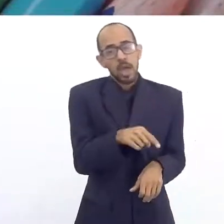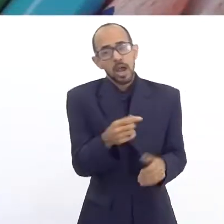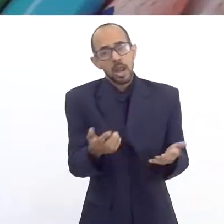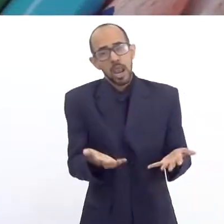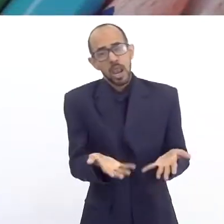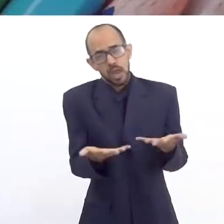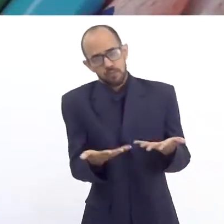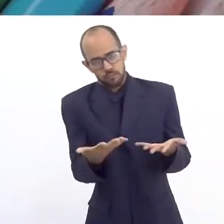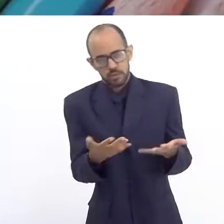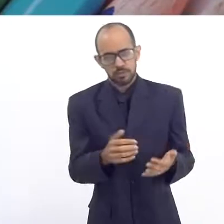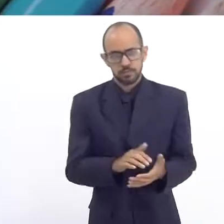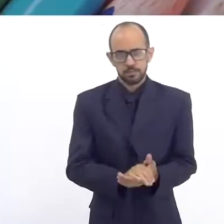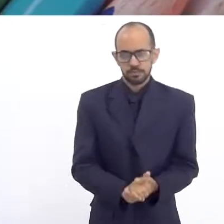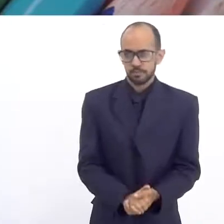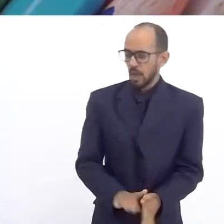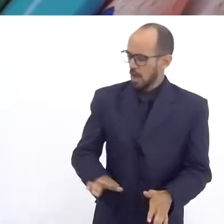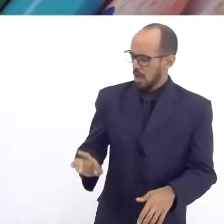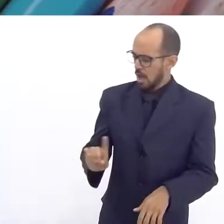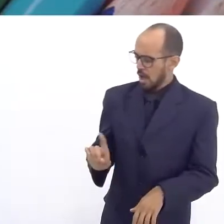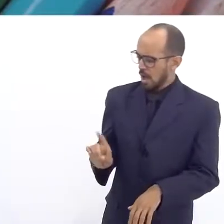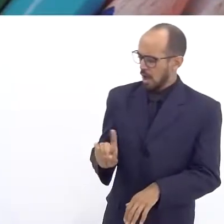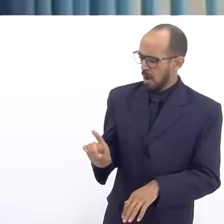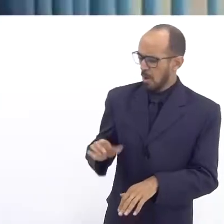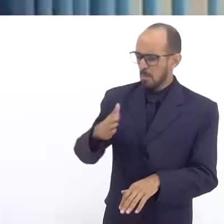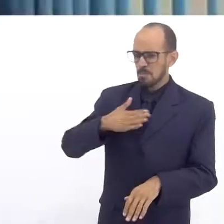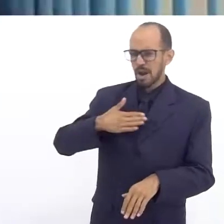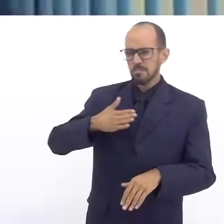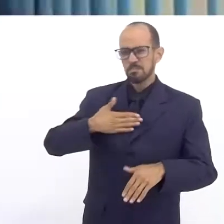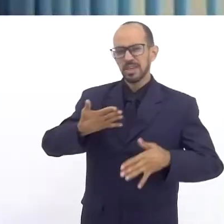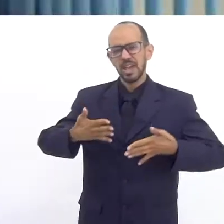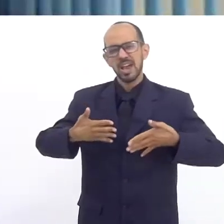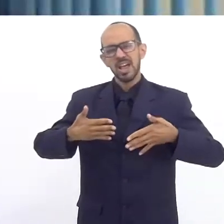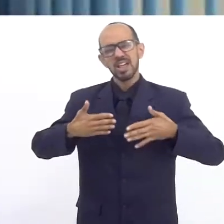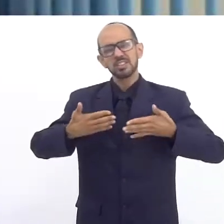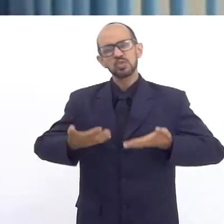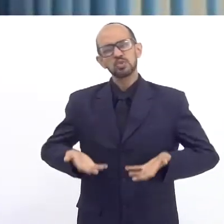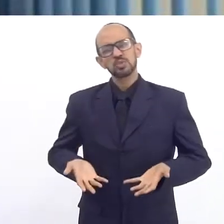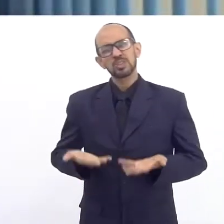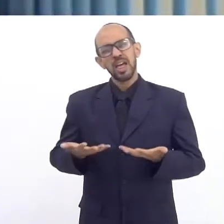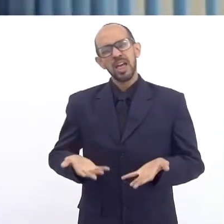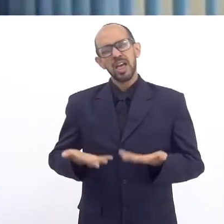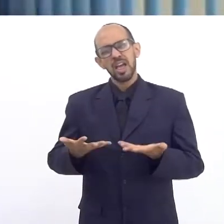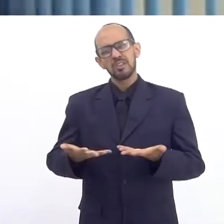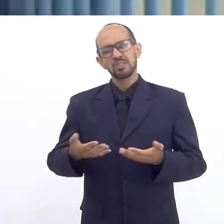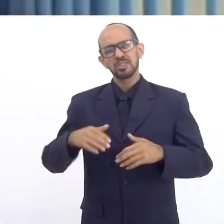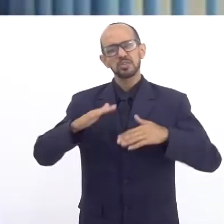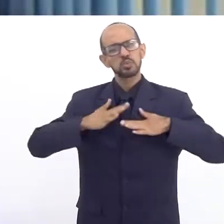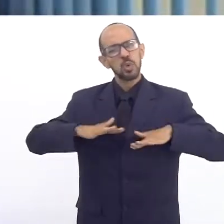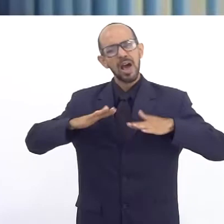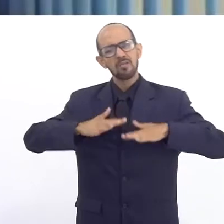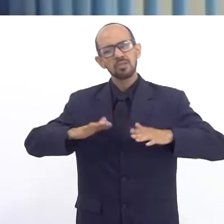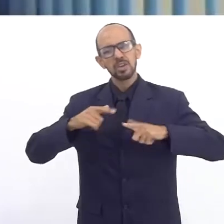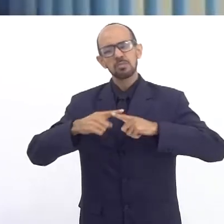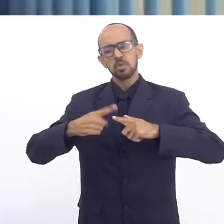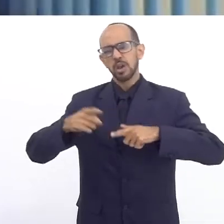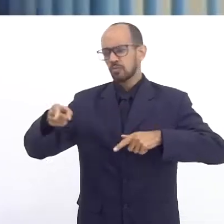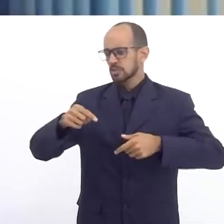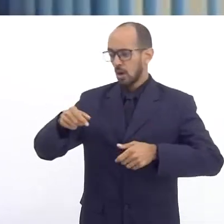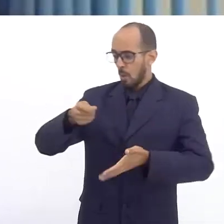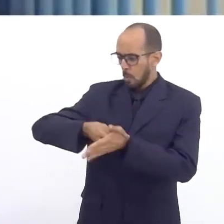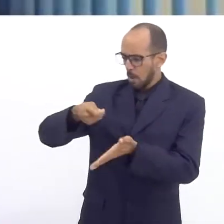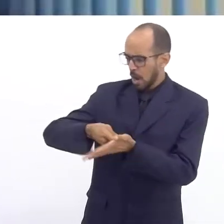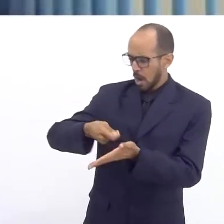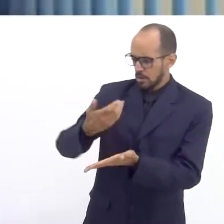era algo suave? Não, era extremamente suave. Não era feito assim como você